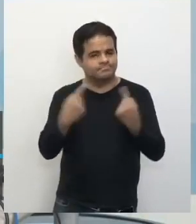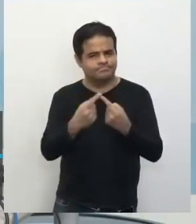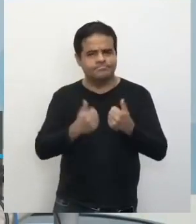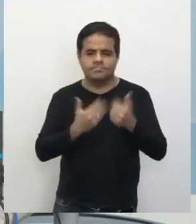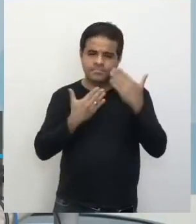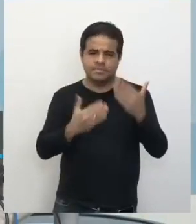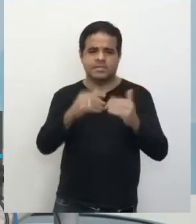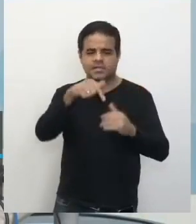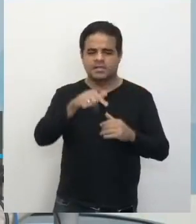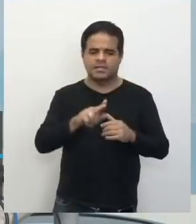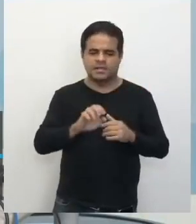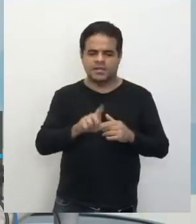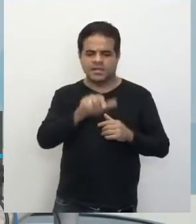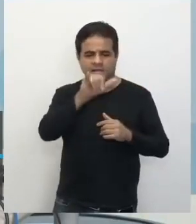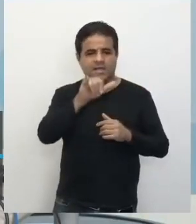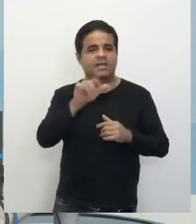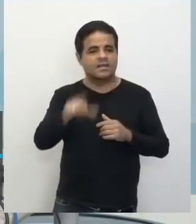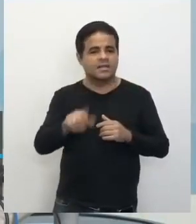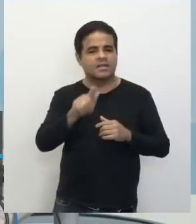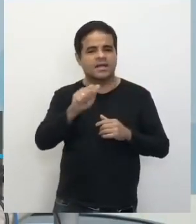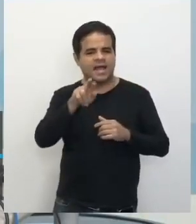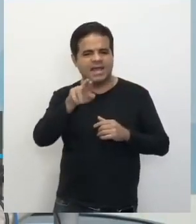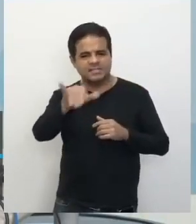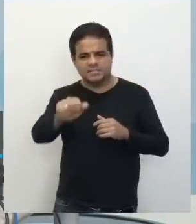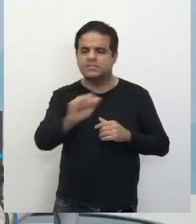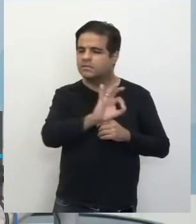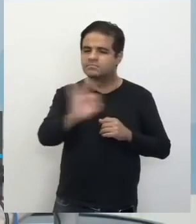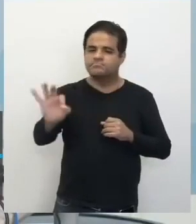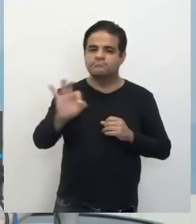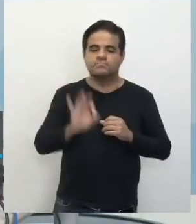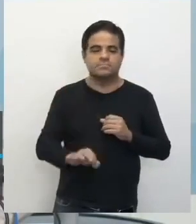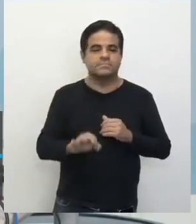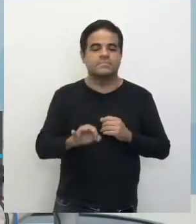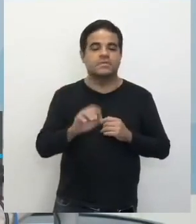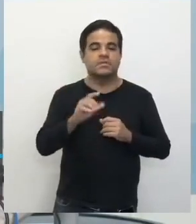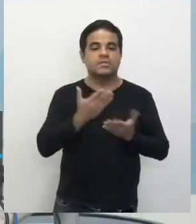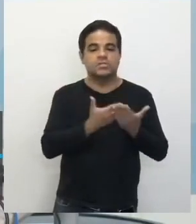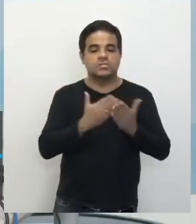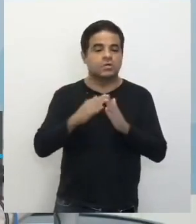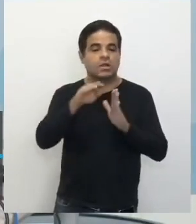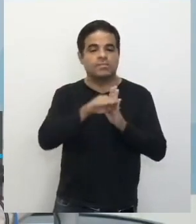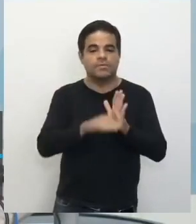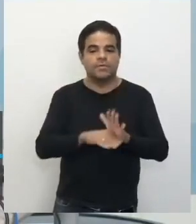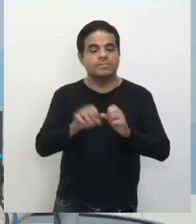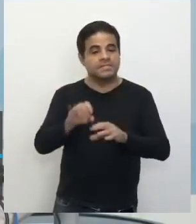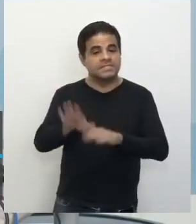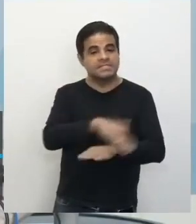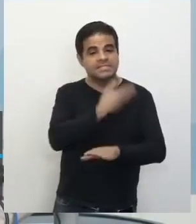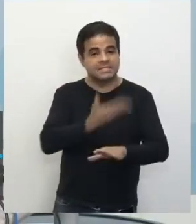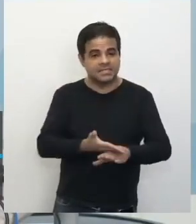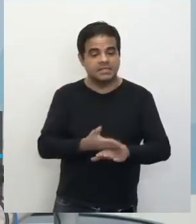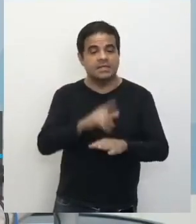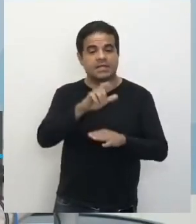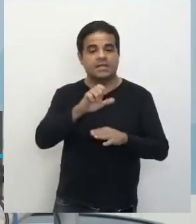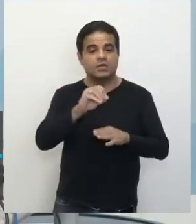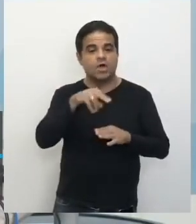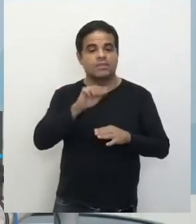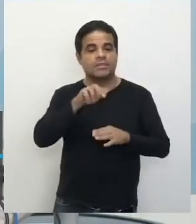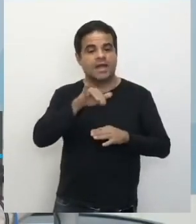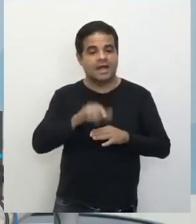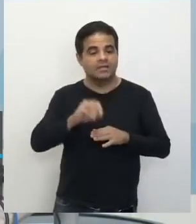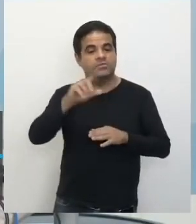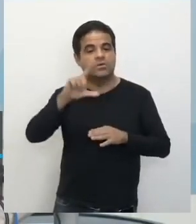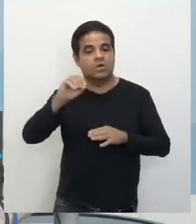Professora Kaylee Garcia, acho que é isso, tá? Lá da Escola do Programa de Ensino Integral, Leonardo Lopes Bonfim,